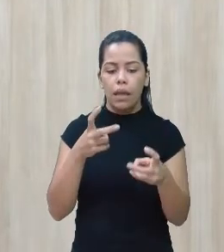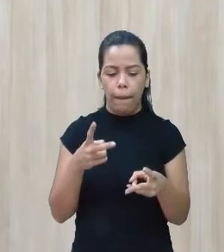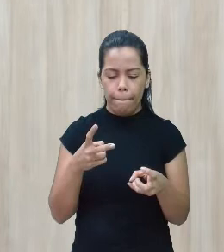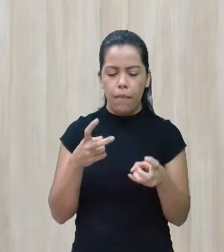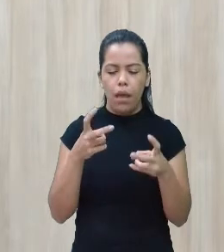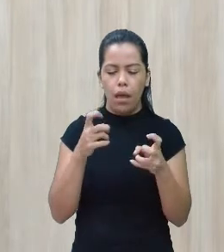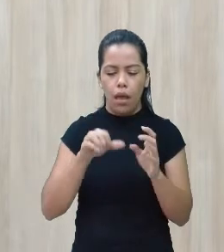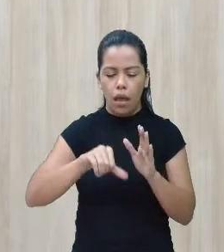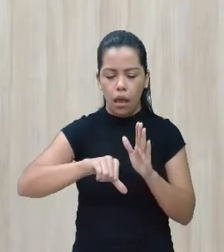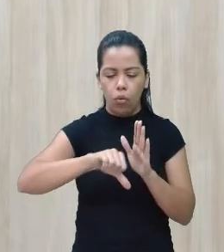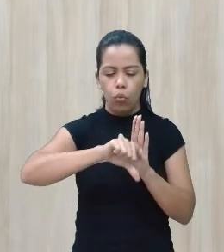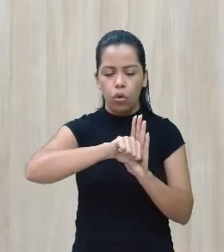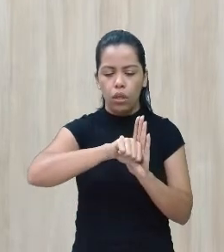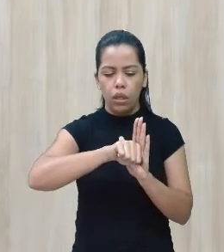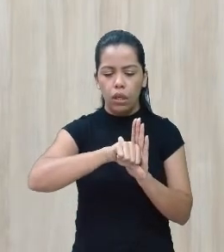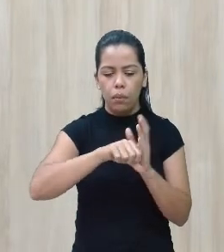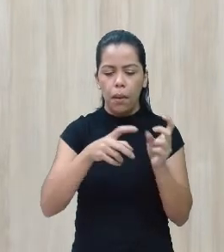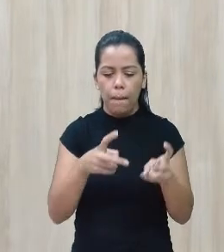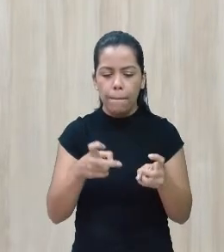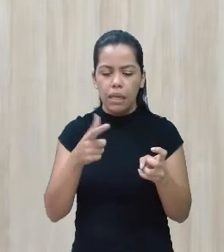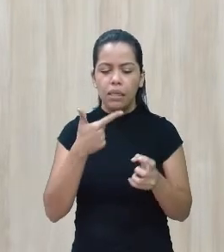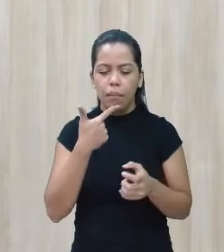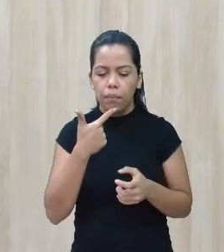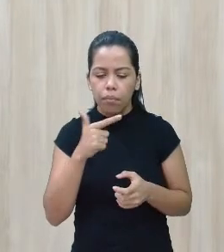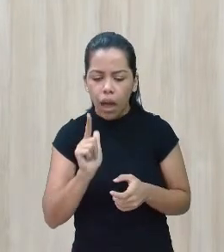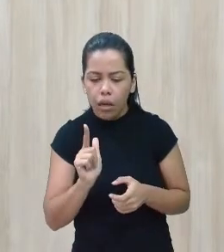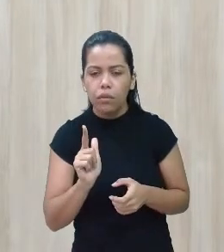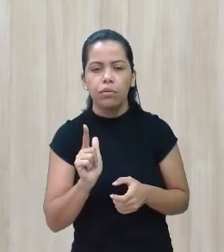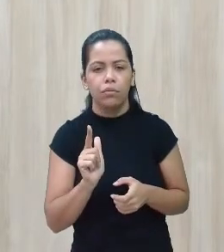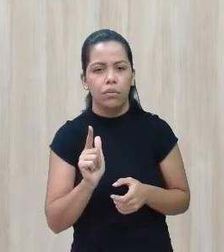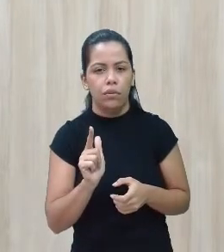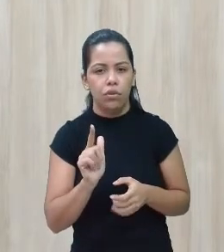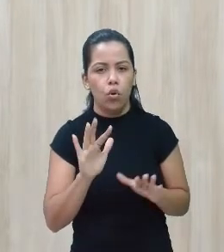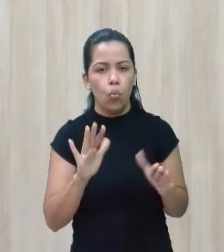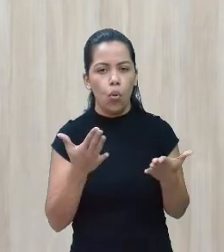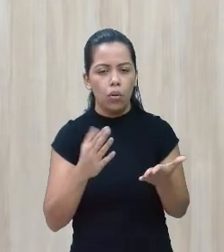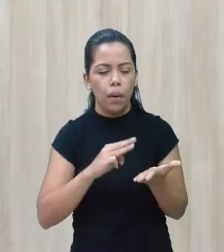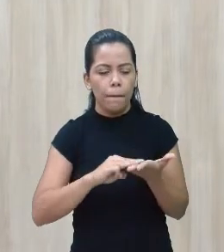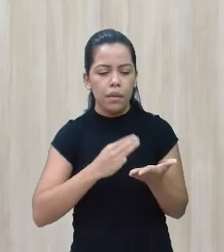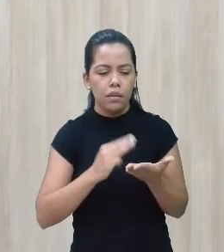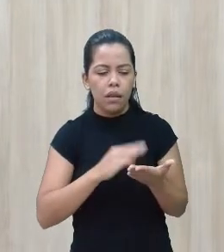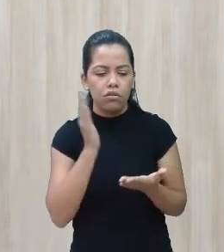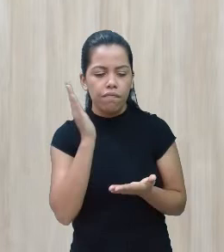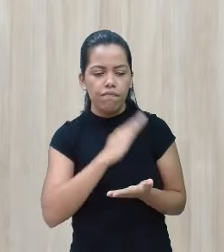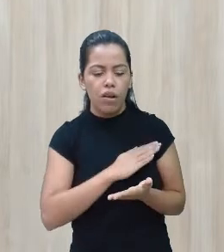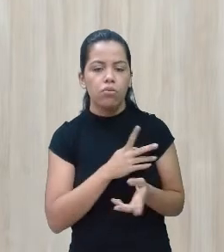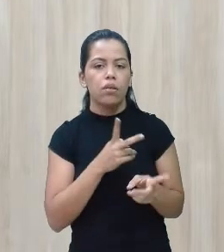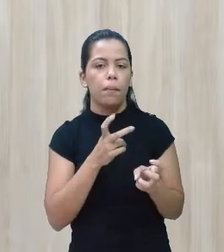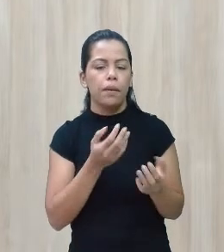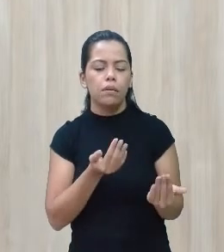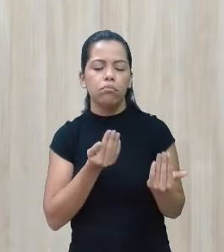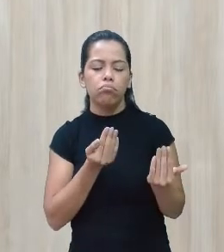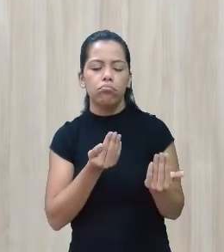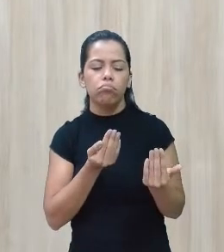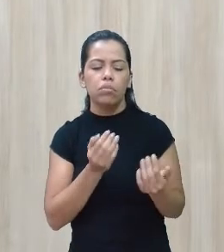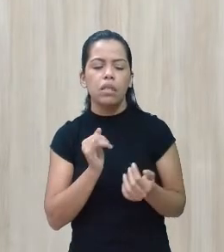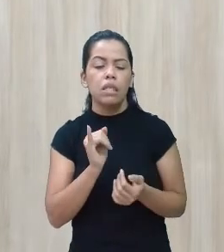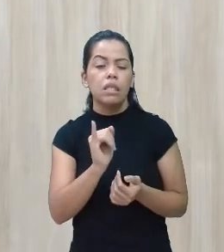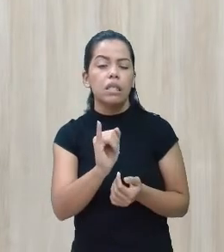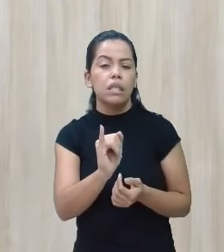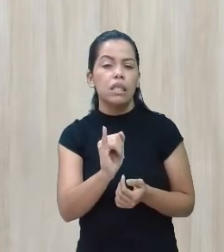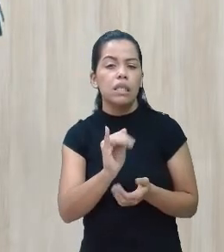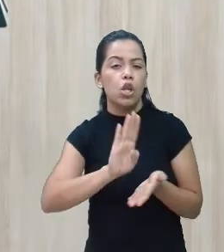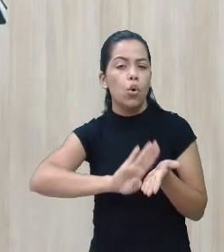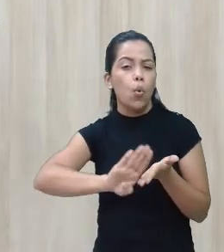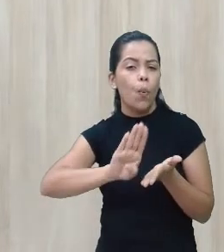linguagem. A linguagem pode ajudar muito na hora de identificar uma mensagem que é falsa. Então, se o banco está entrando em contato com você, ele não vai